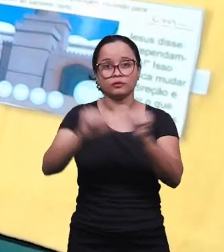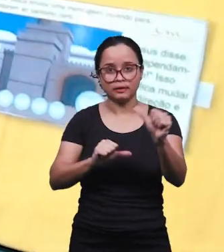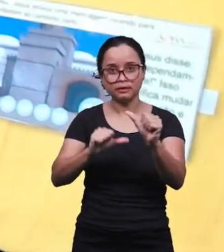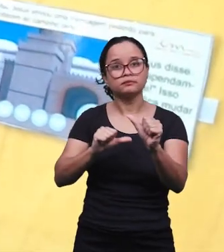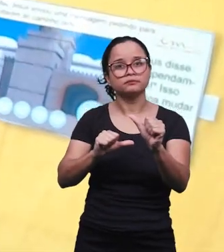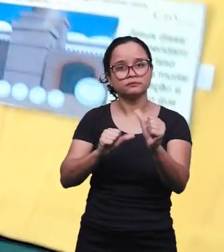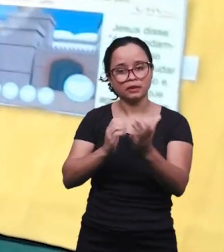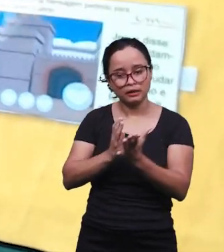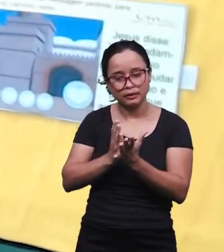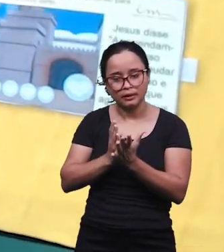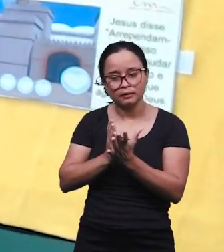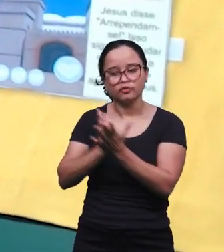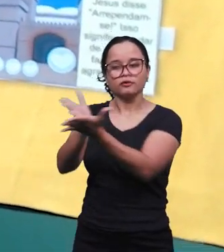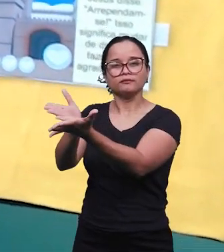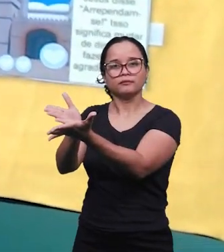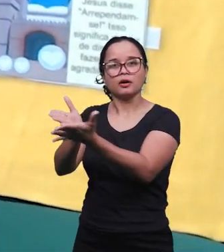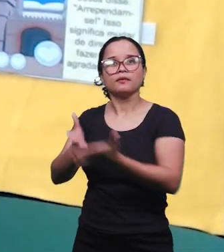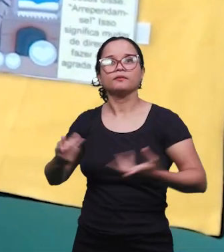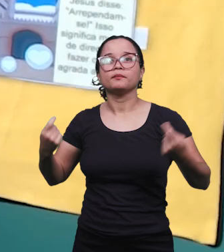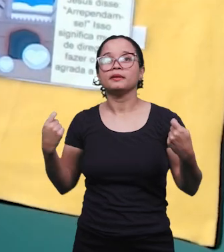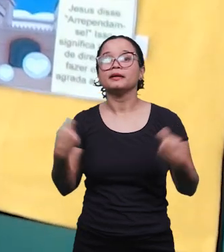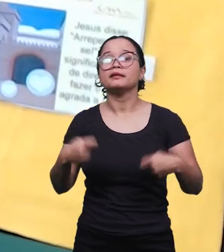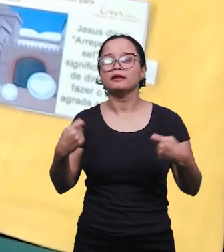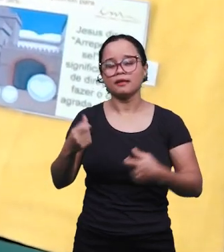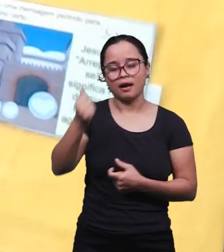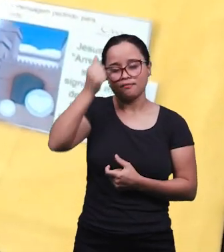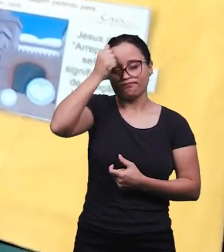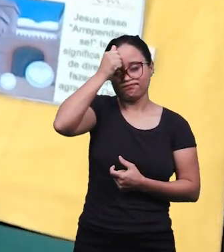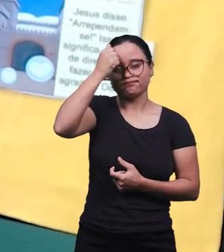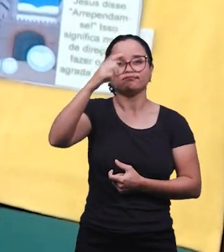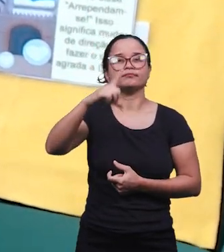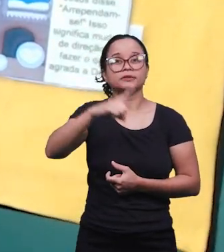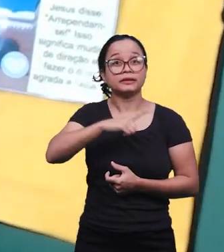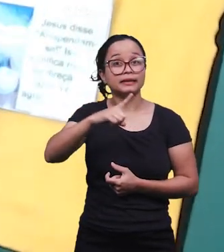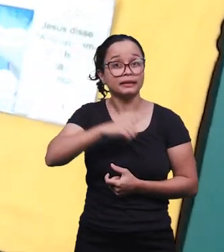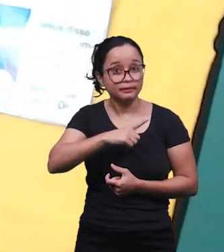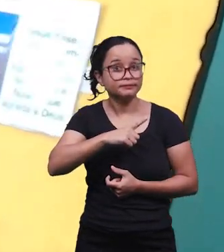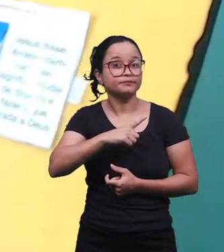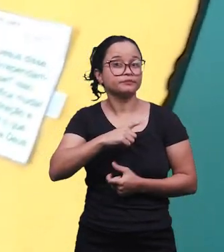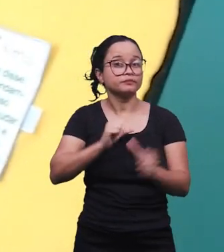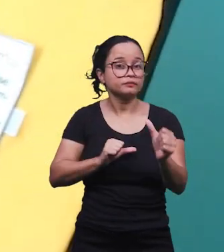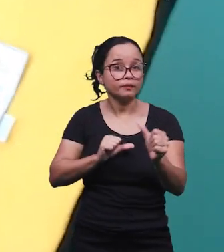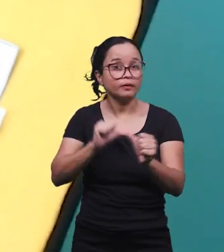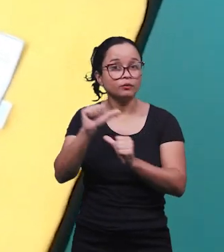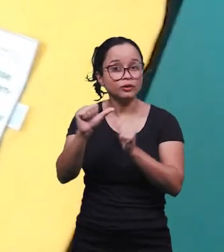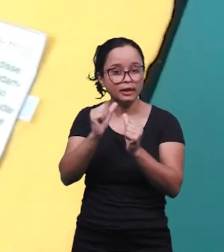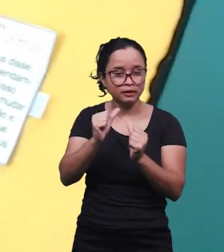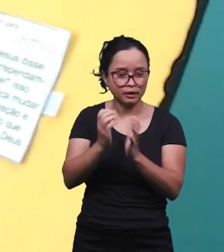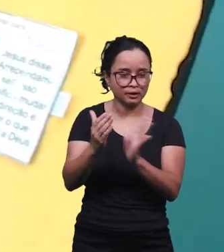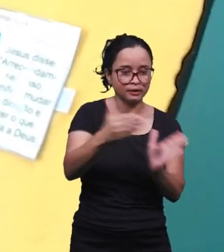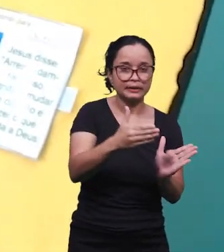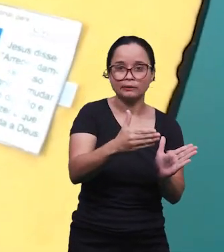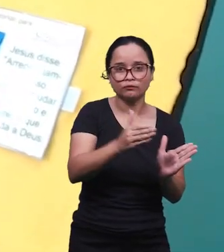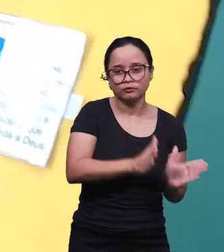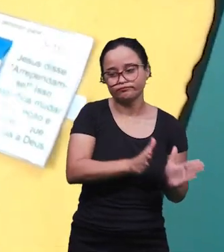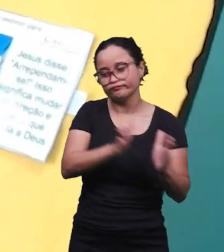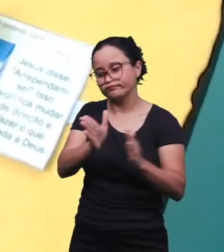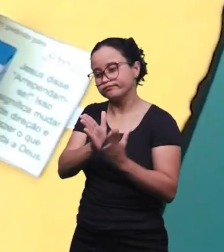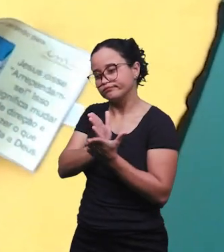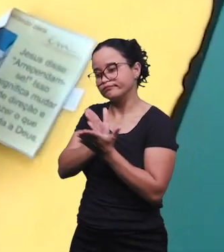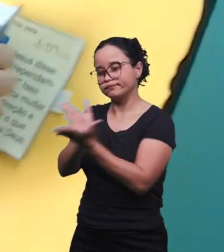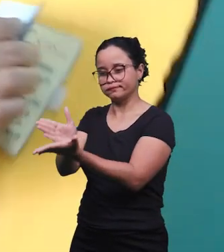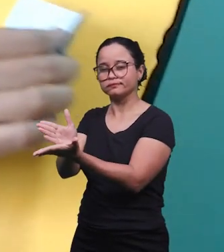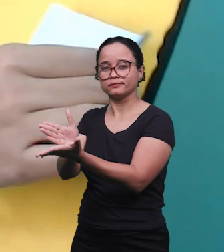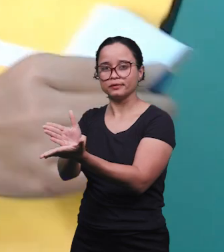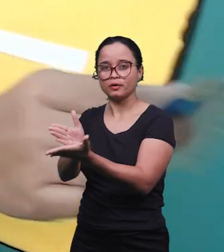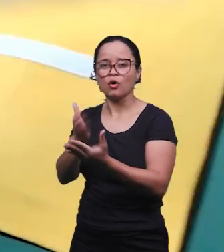mudar de direção. Glória a Jesus, eles deveriam se arrepender, eles deveriam mudar de direção. Sabe